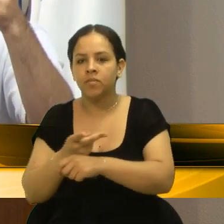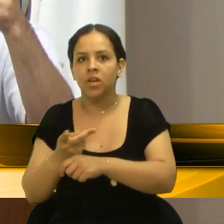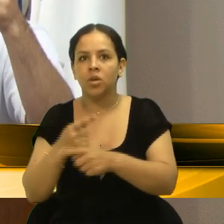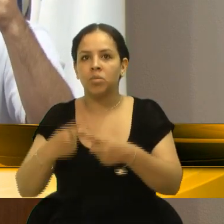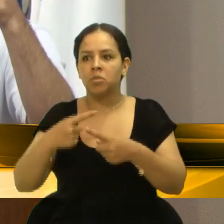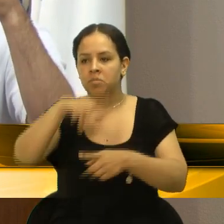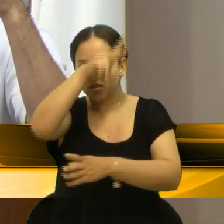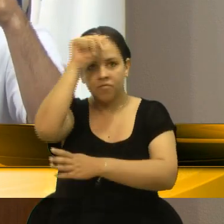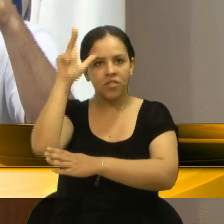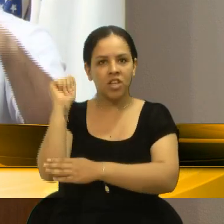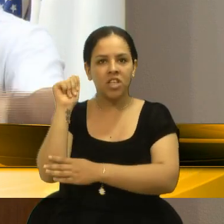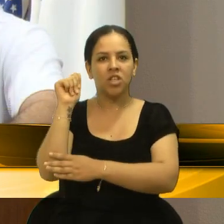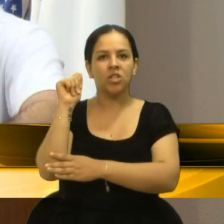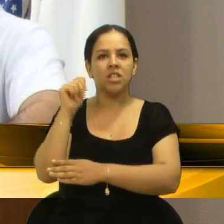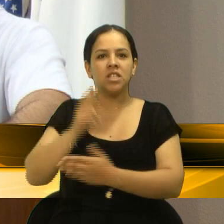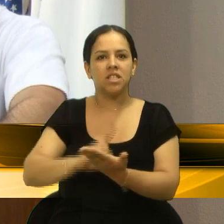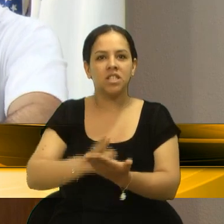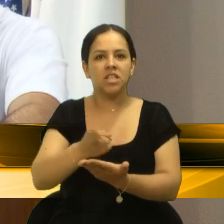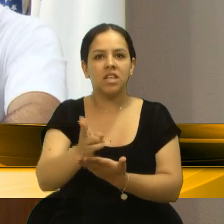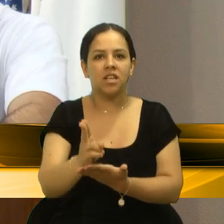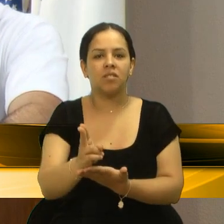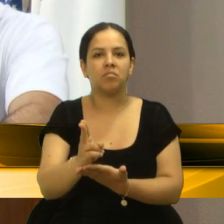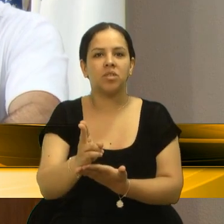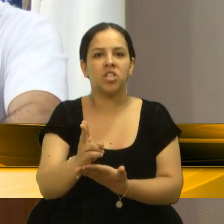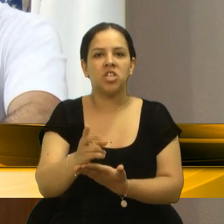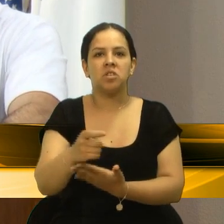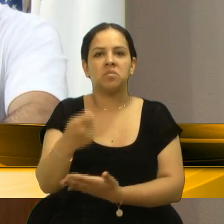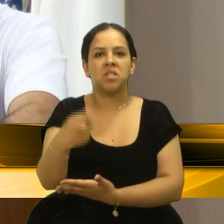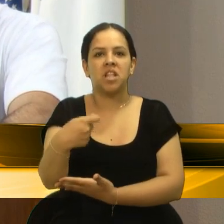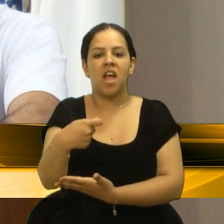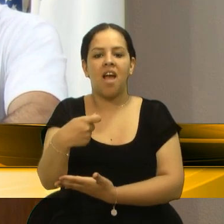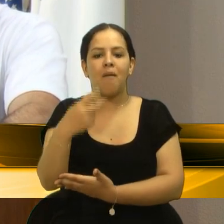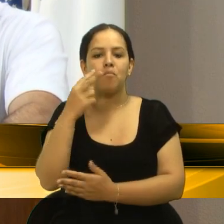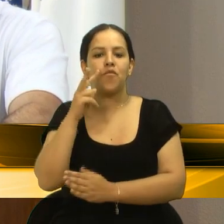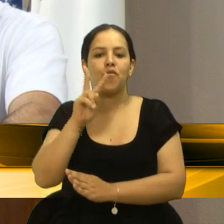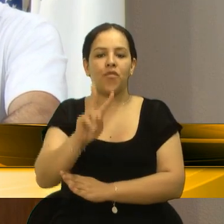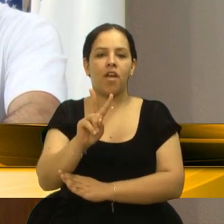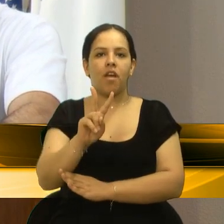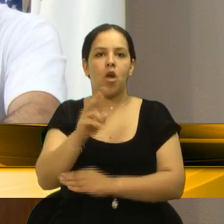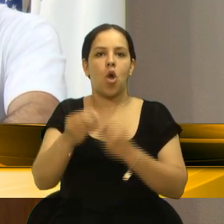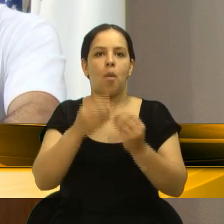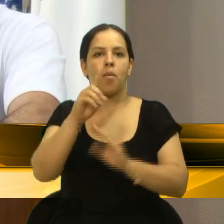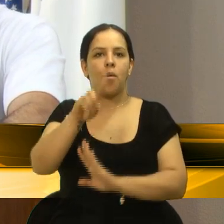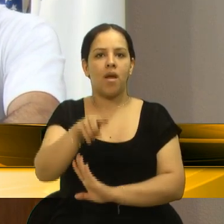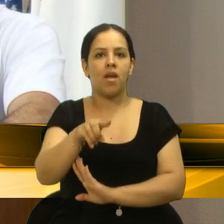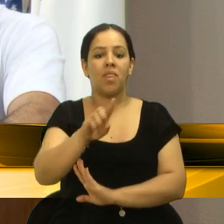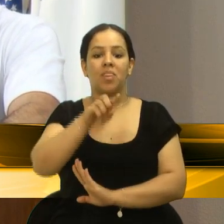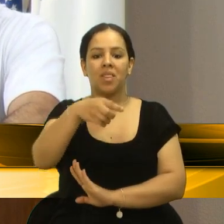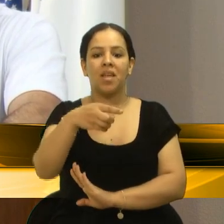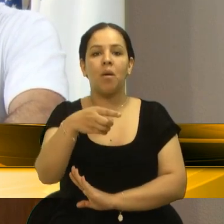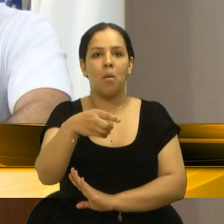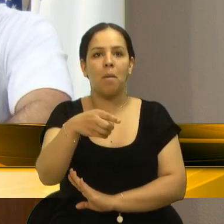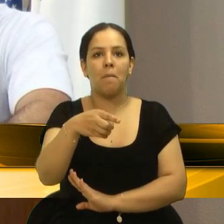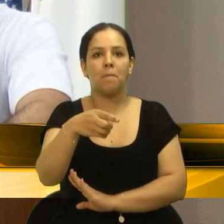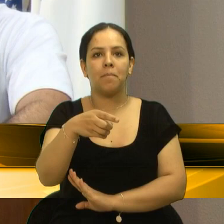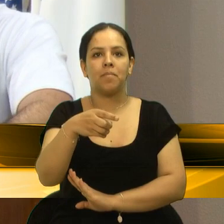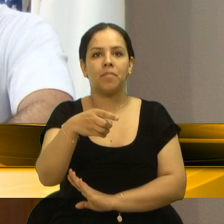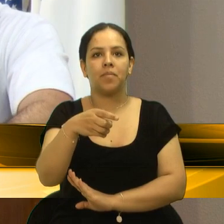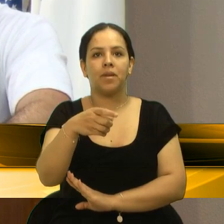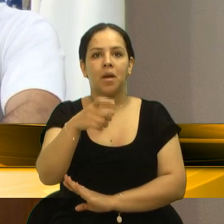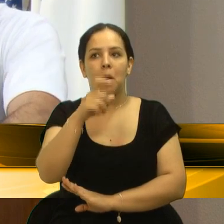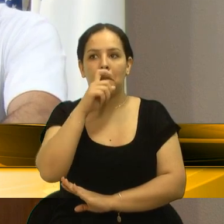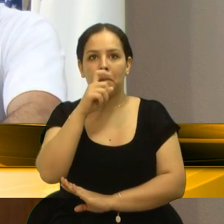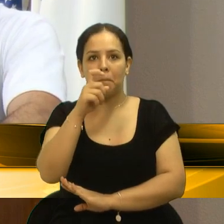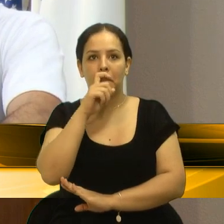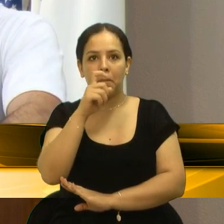vingança e de necessidade de autoafirmação de imagem. Vereador Bressan, o seu pai que está em coma nesse momento e não sabe o que o senhor está votando. O teu